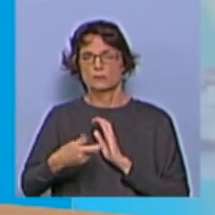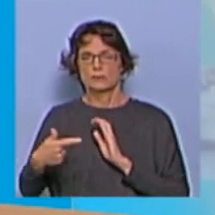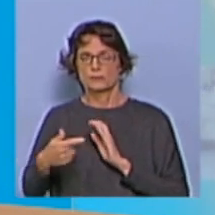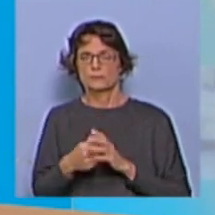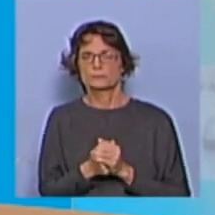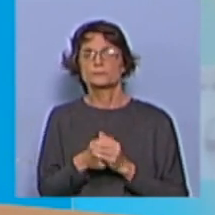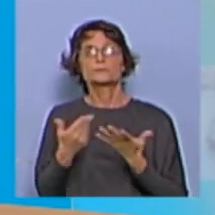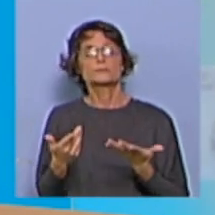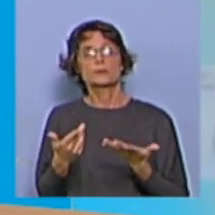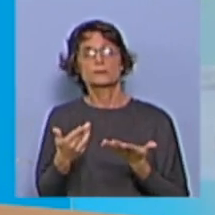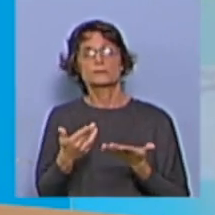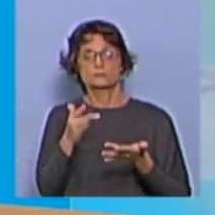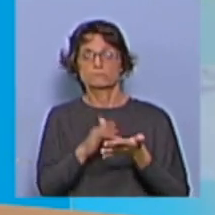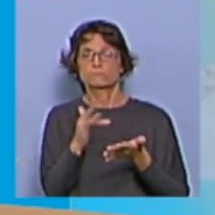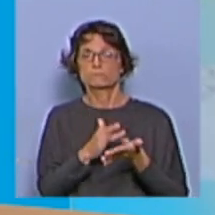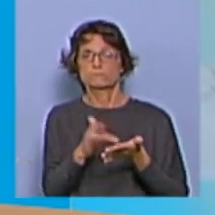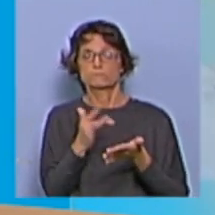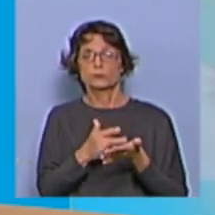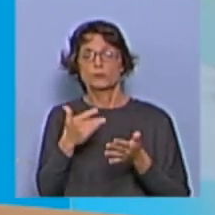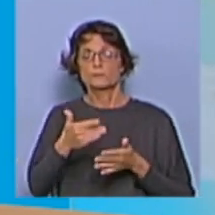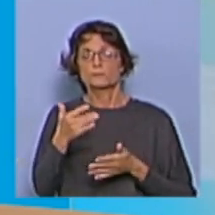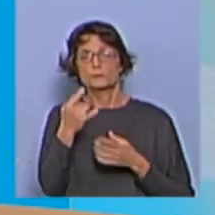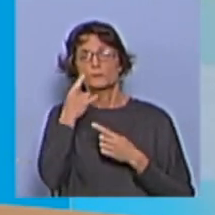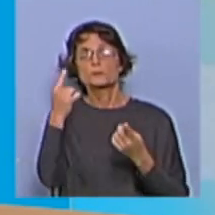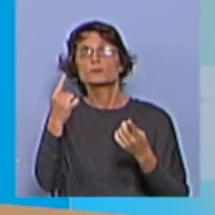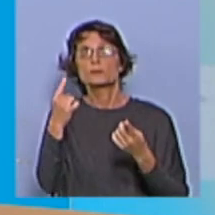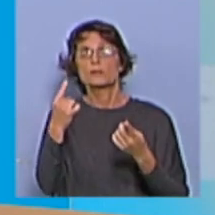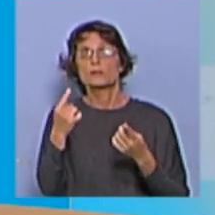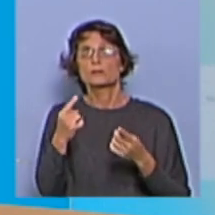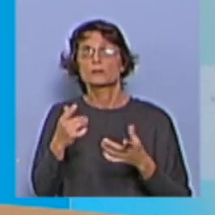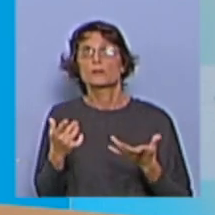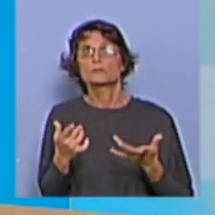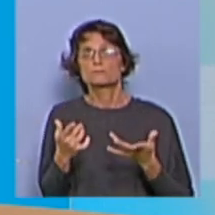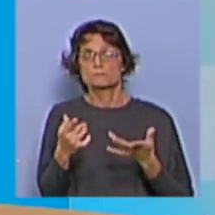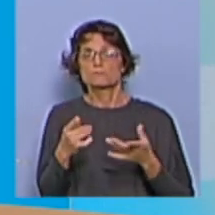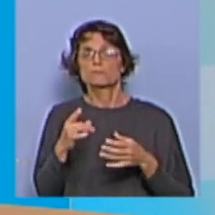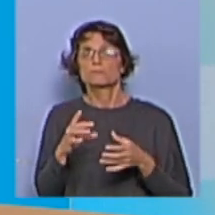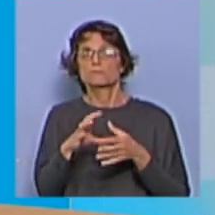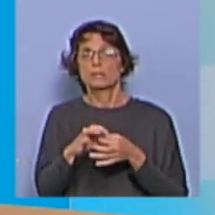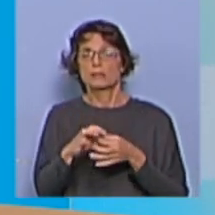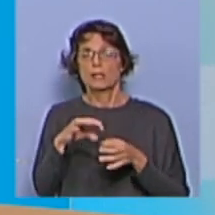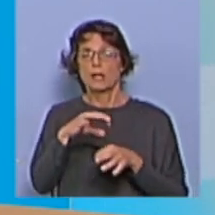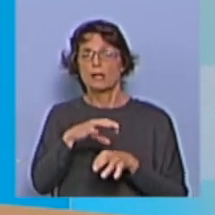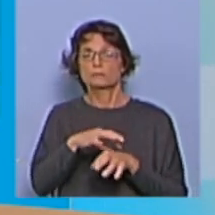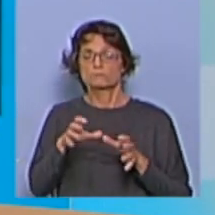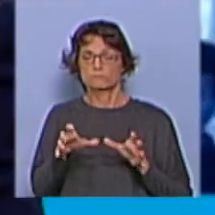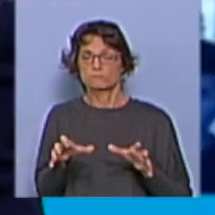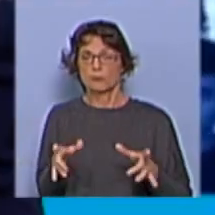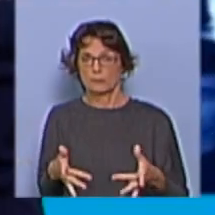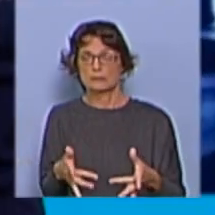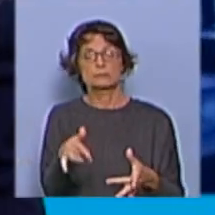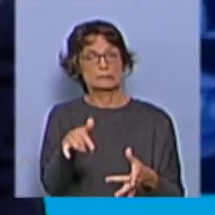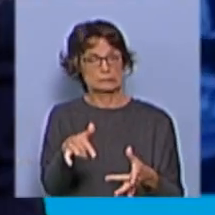Apresentamos agora a obra Ressurgir, 40 perguntas sobre a pandemia, contando com a presença de Mendo Castro Henrique neste programa, que agradeço. Muito boa